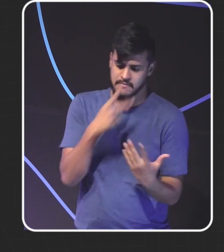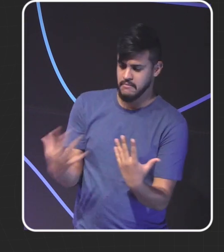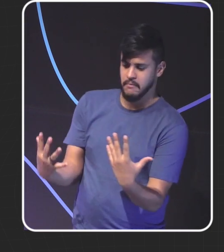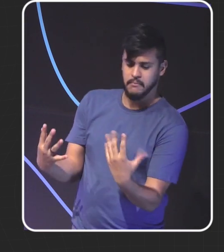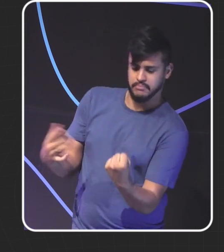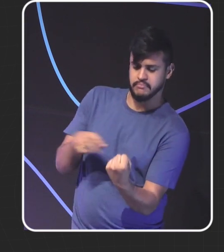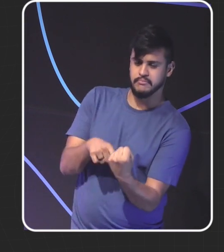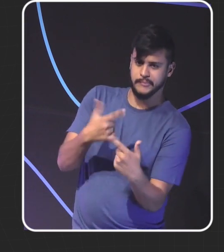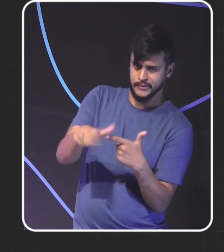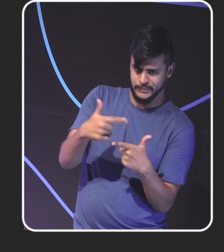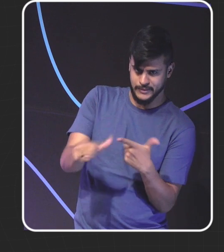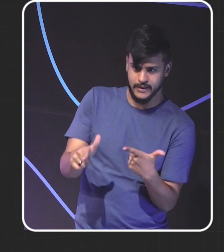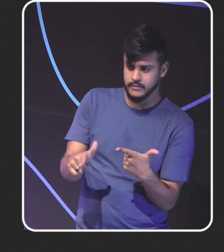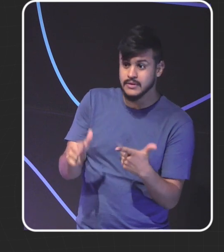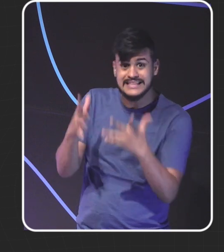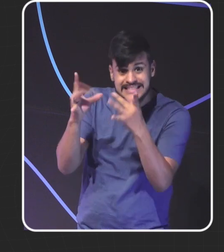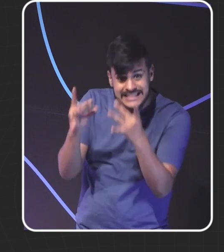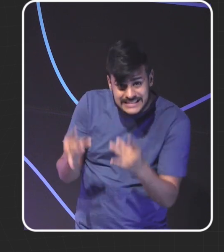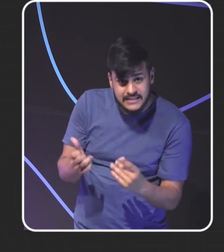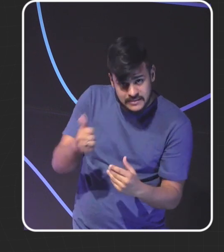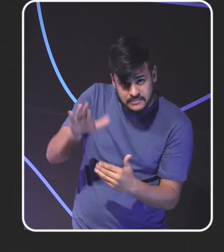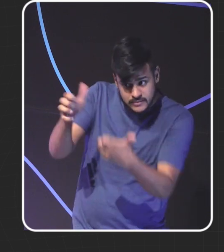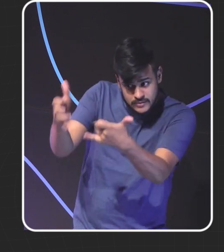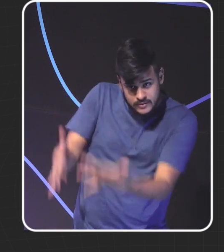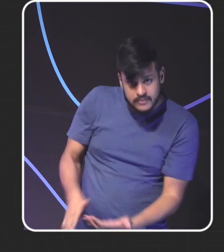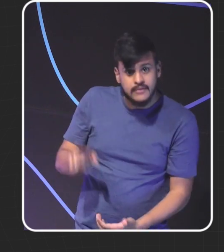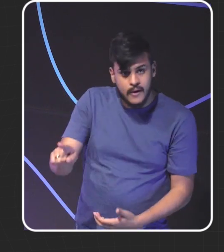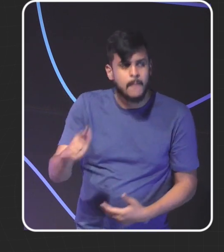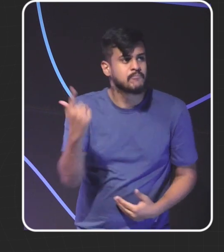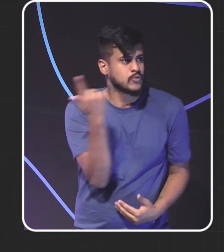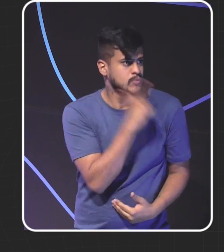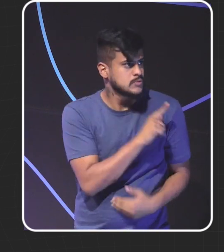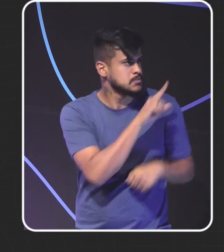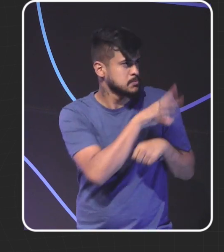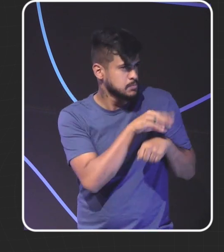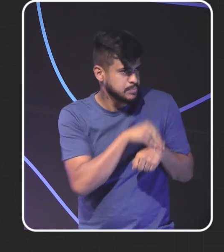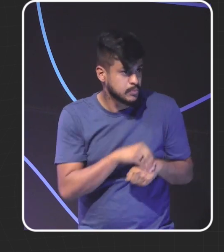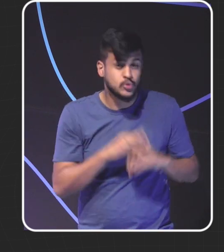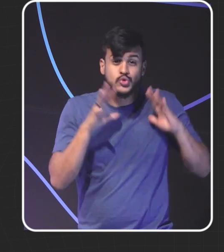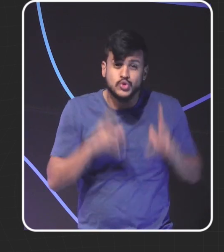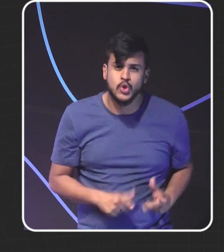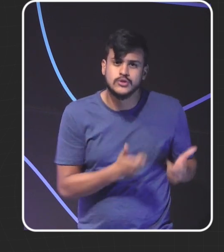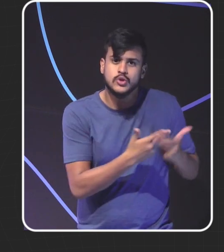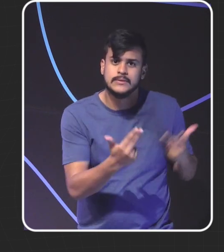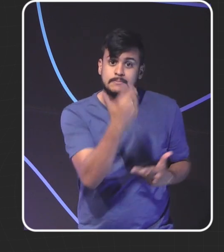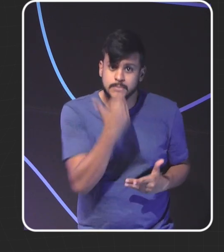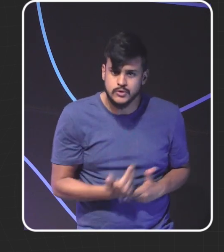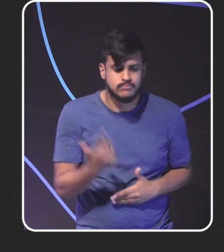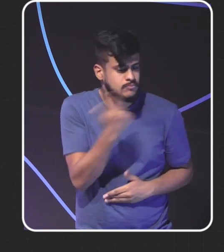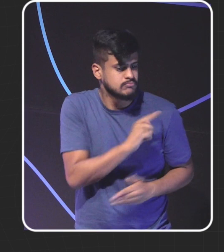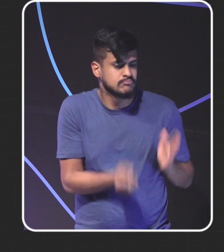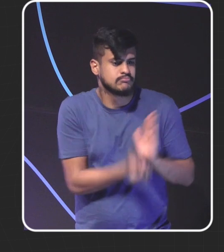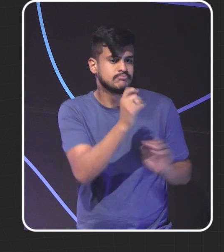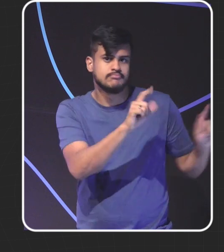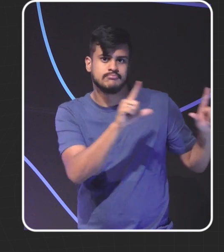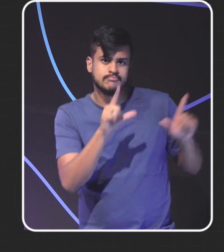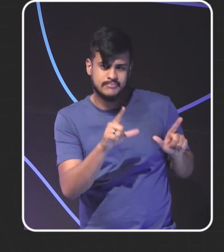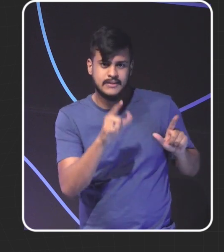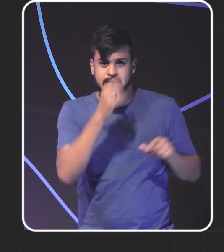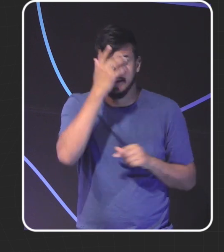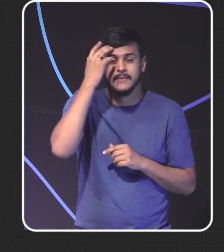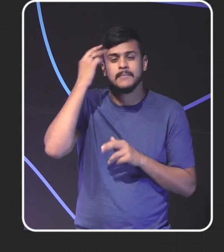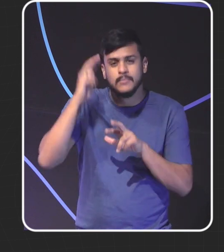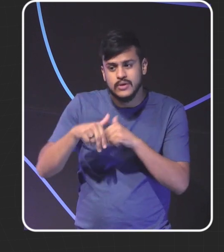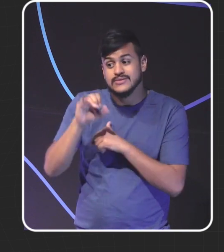né? Então ele vai gerar uma imagem que reflete aquilo que você pediu. Então, conforme você vai dando